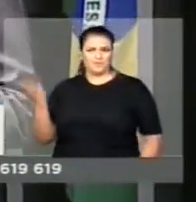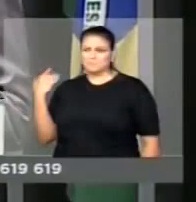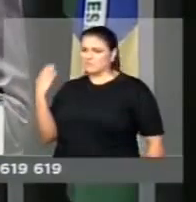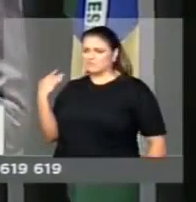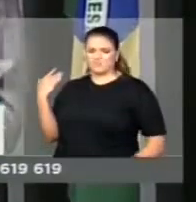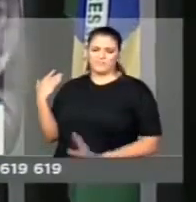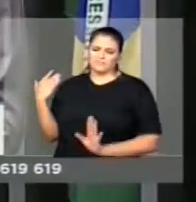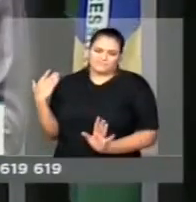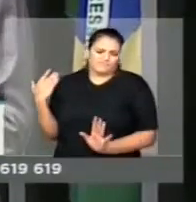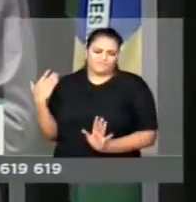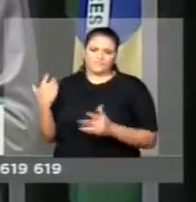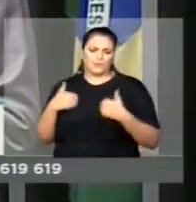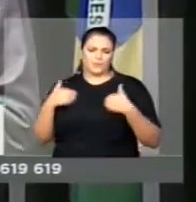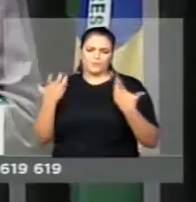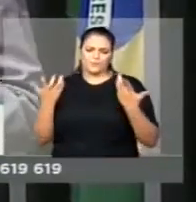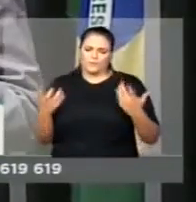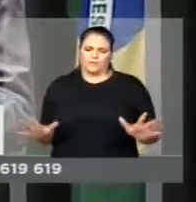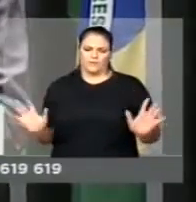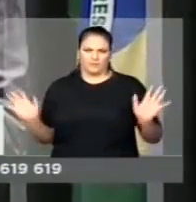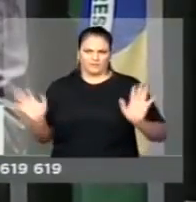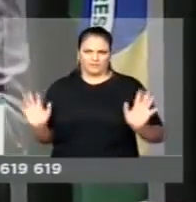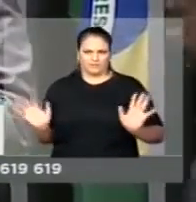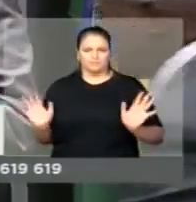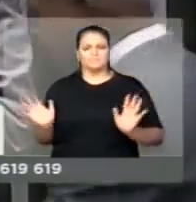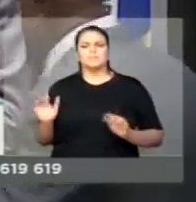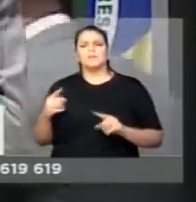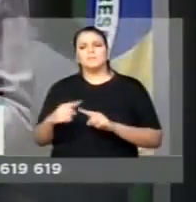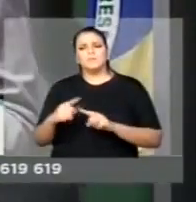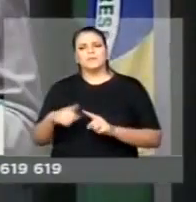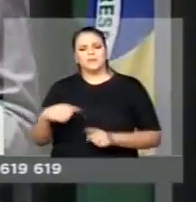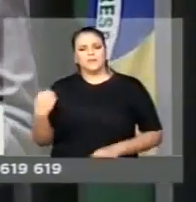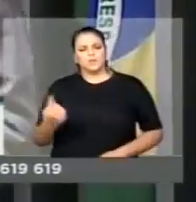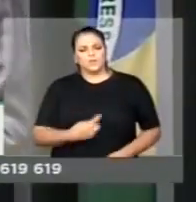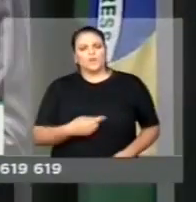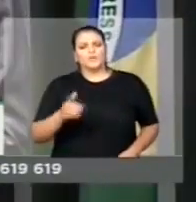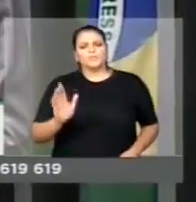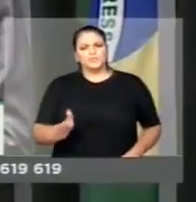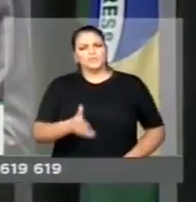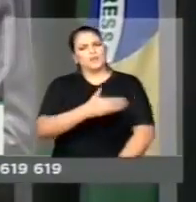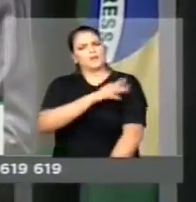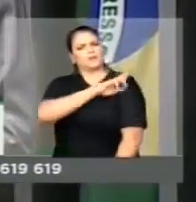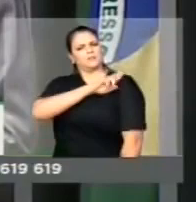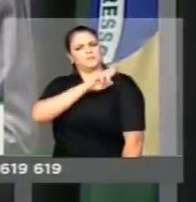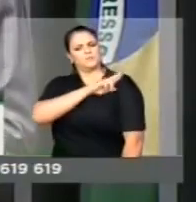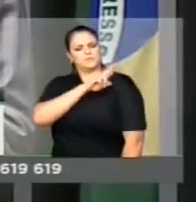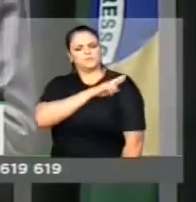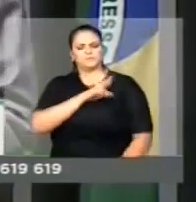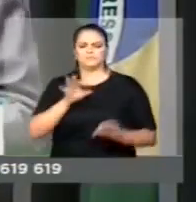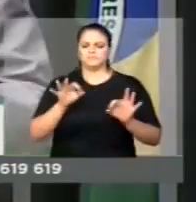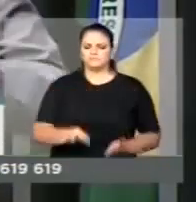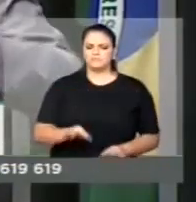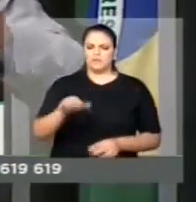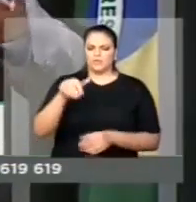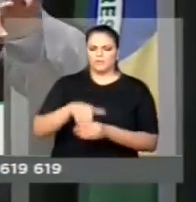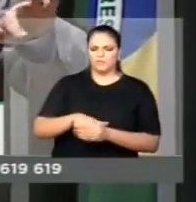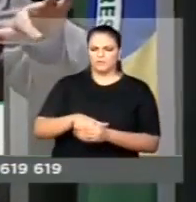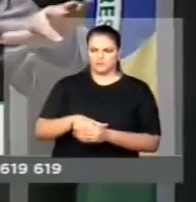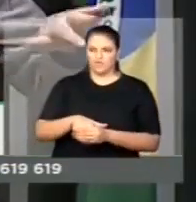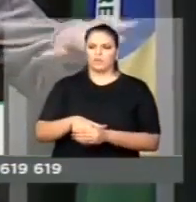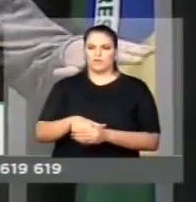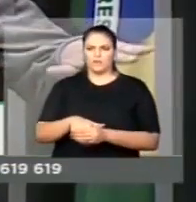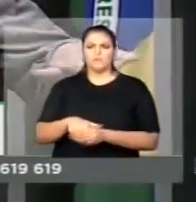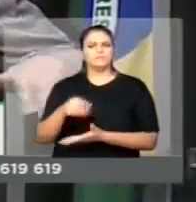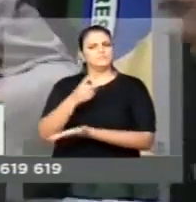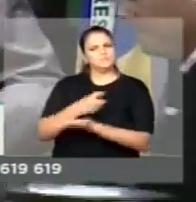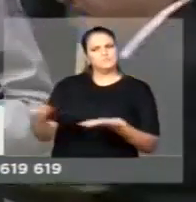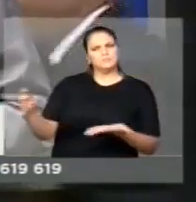quero abordar nesse momento, porque esta casa e eu cumprimos com a nossa missão, votando pelo processo